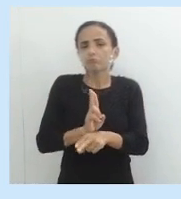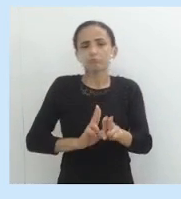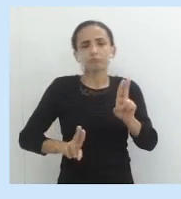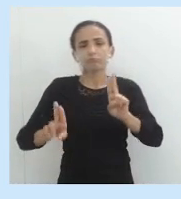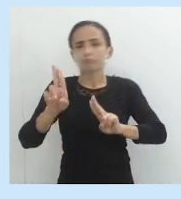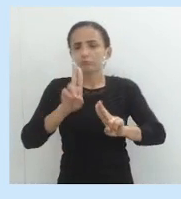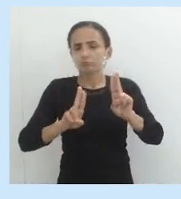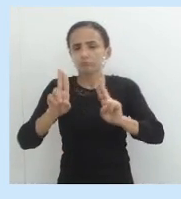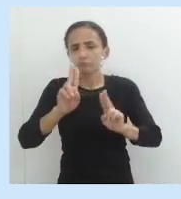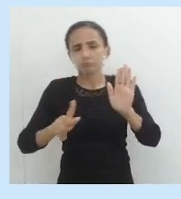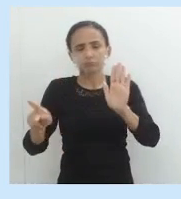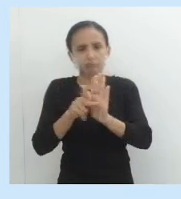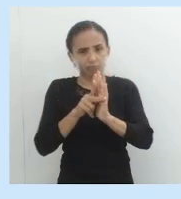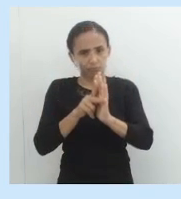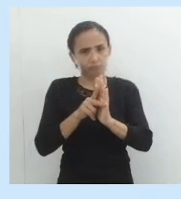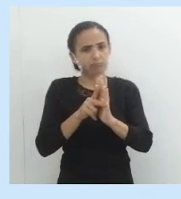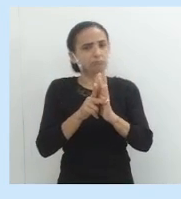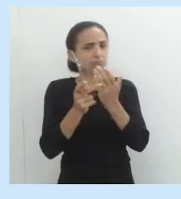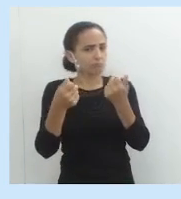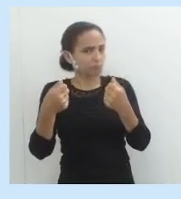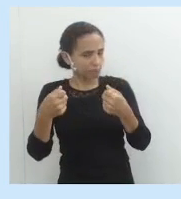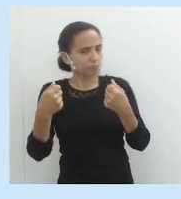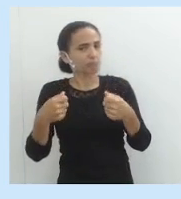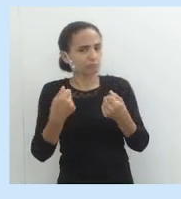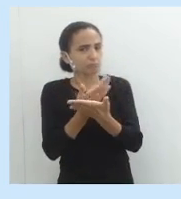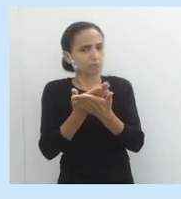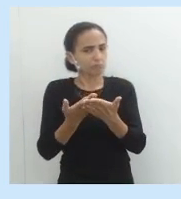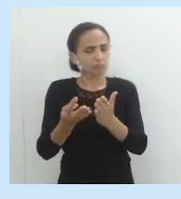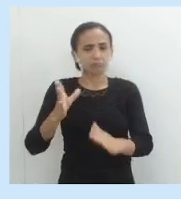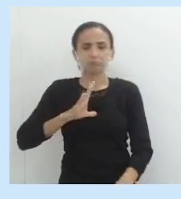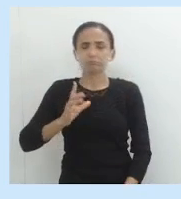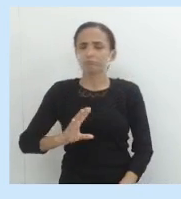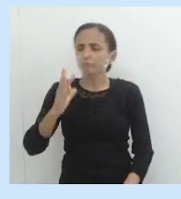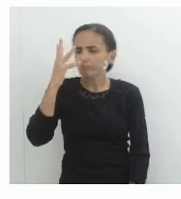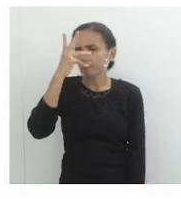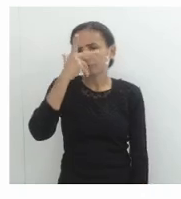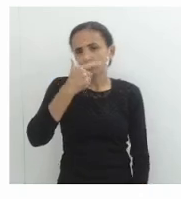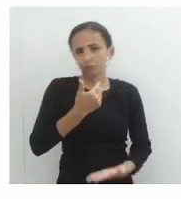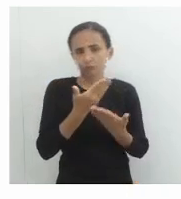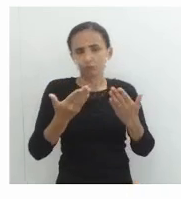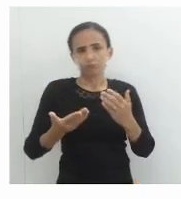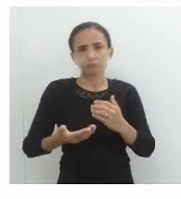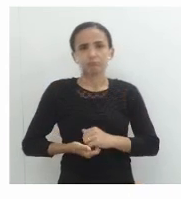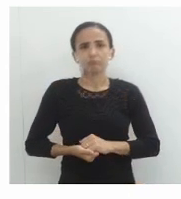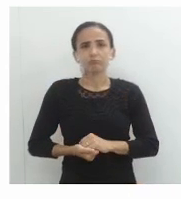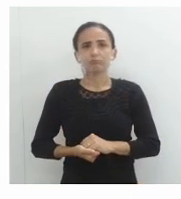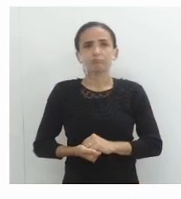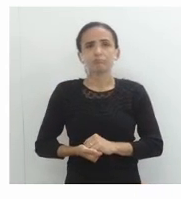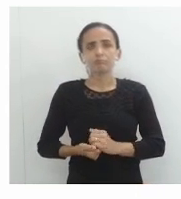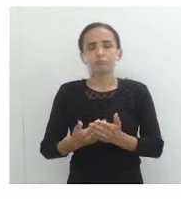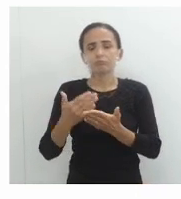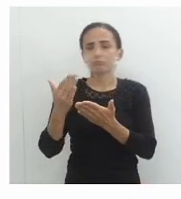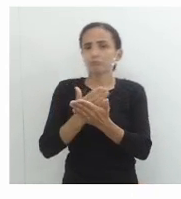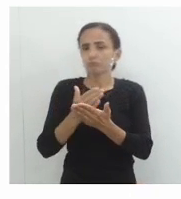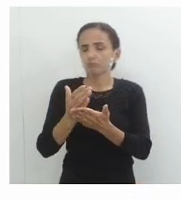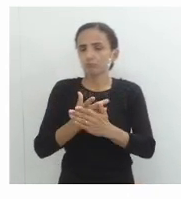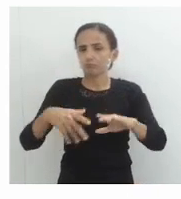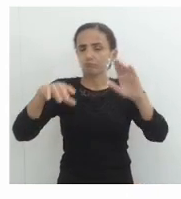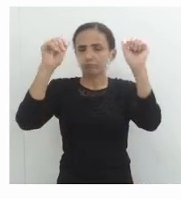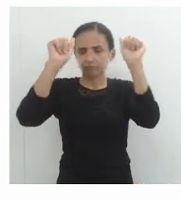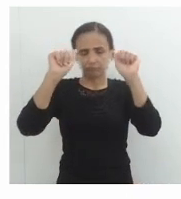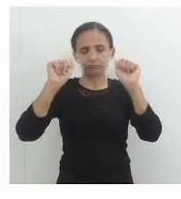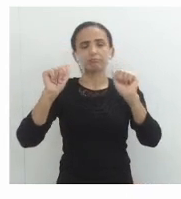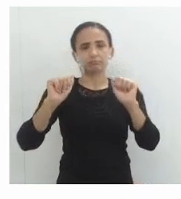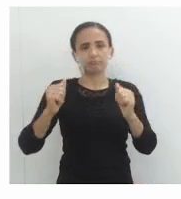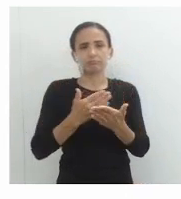uma preocupação de eles, além de utilizar, de ter beleza. As expressões artísticas